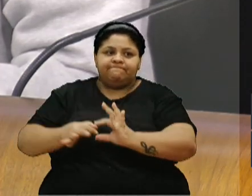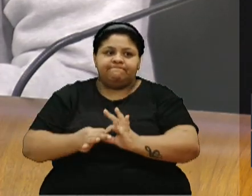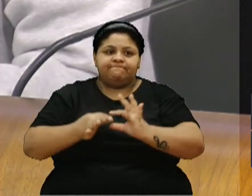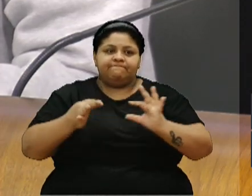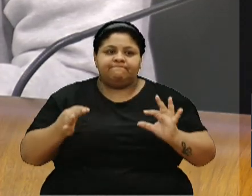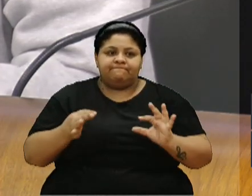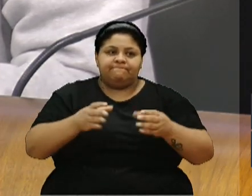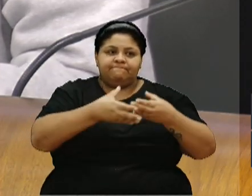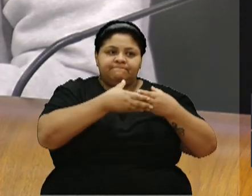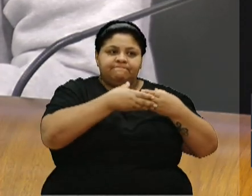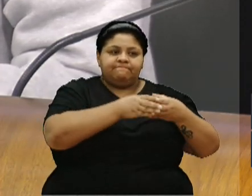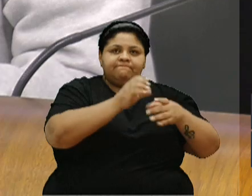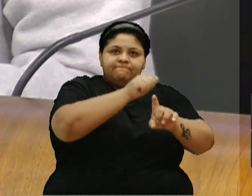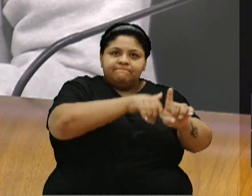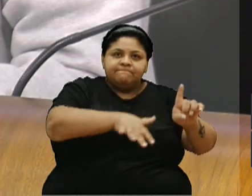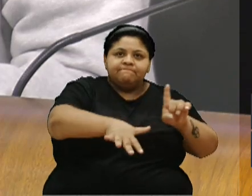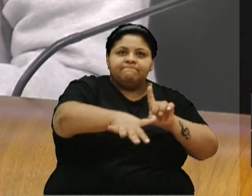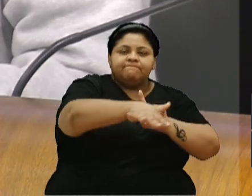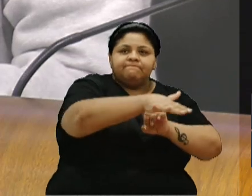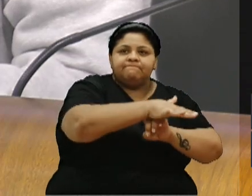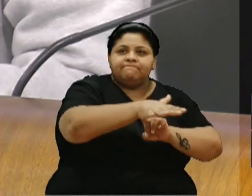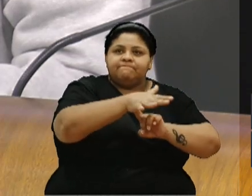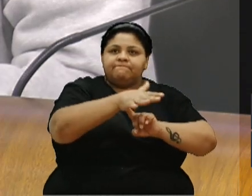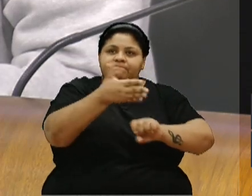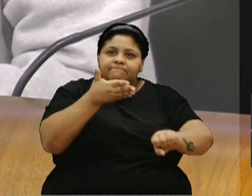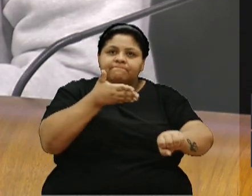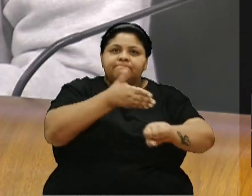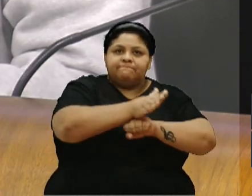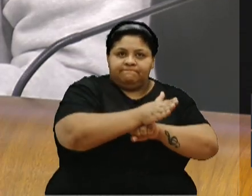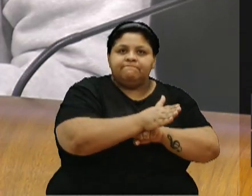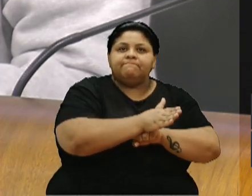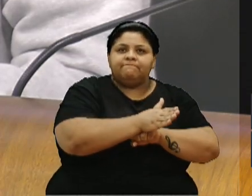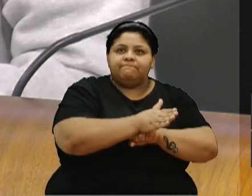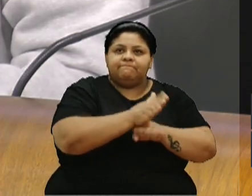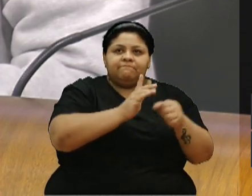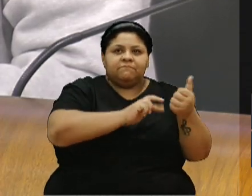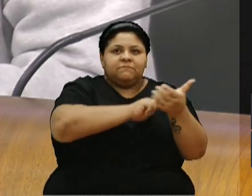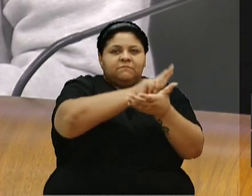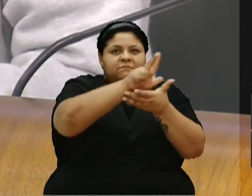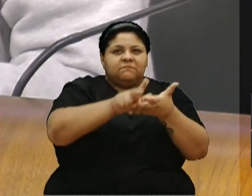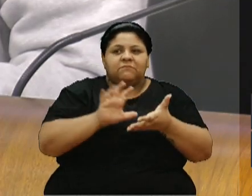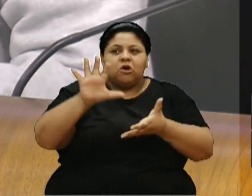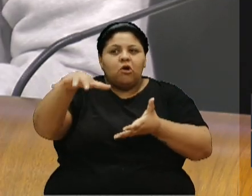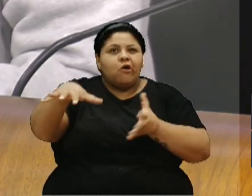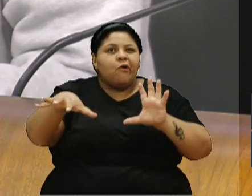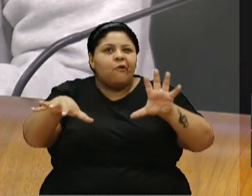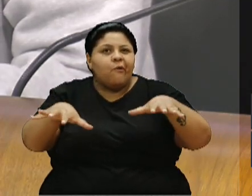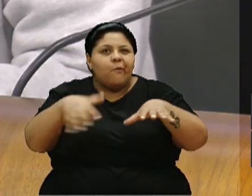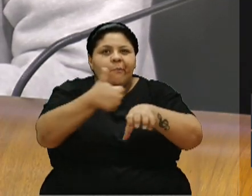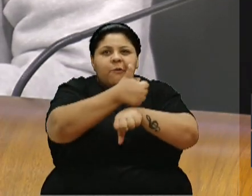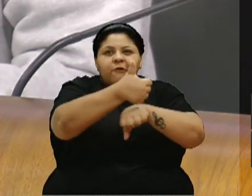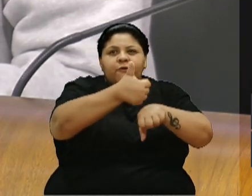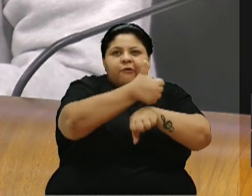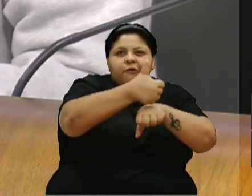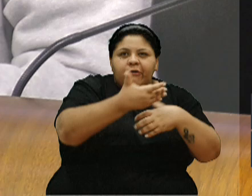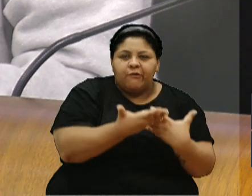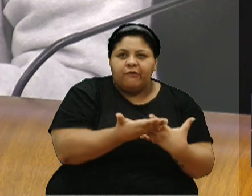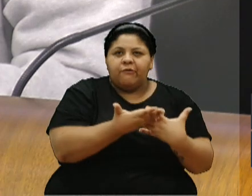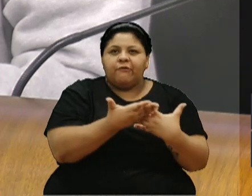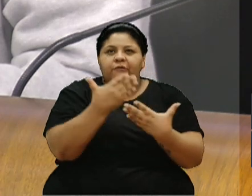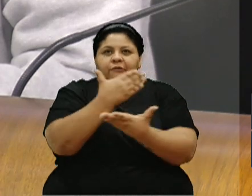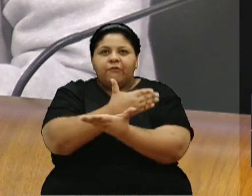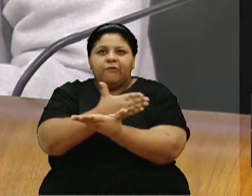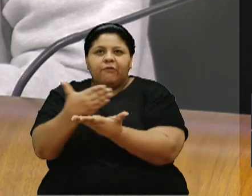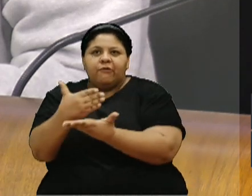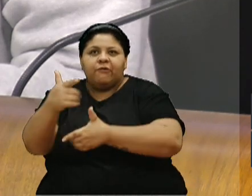do convívio em sociedade, da reinserção, que ele é multissetorial, ele é multiprofissional, que é a partir